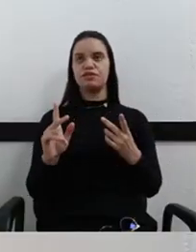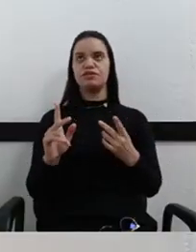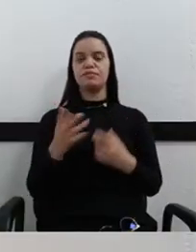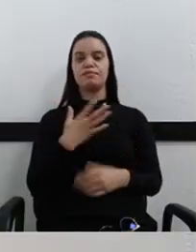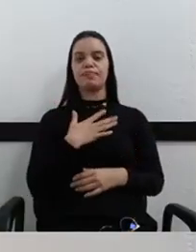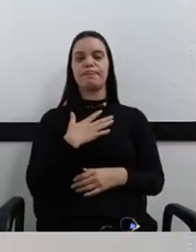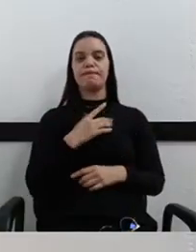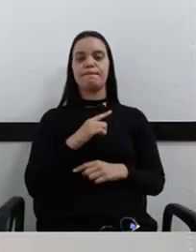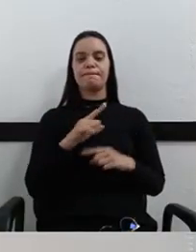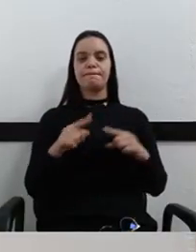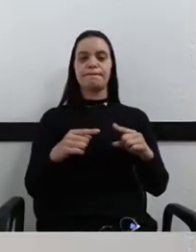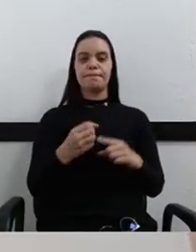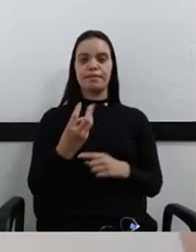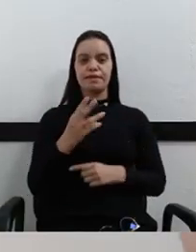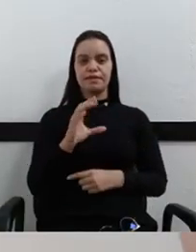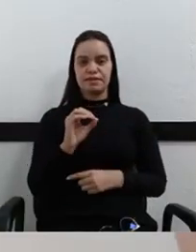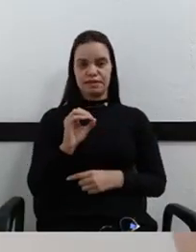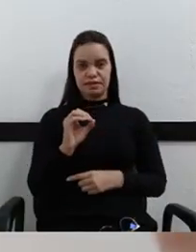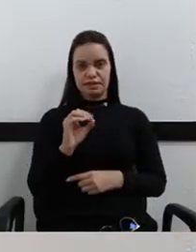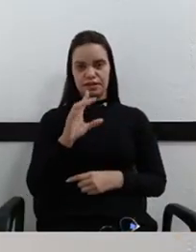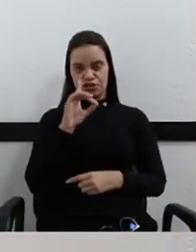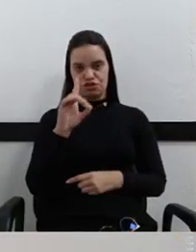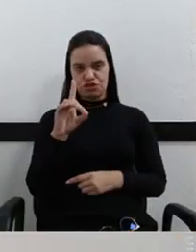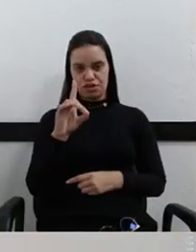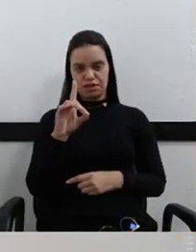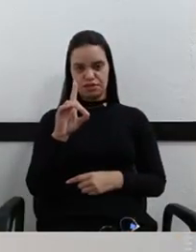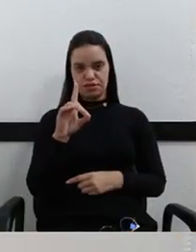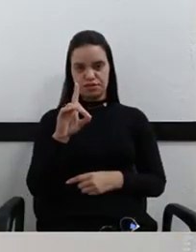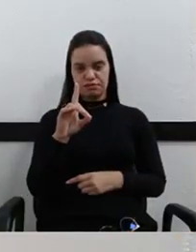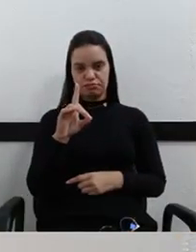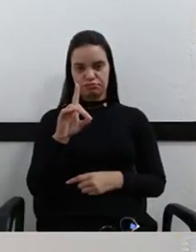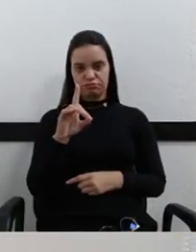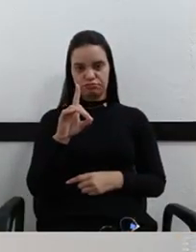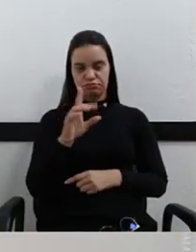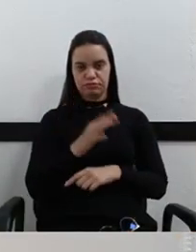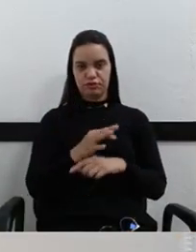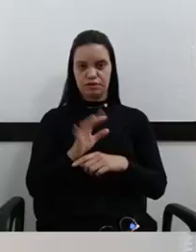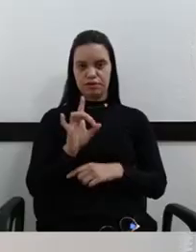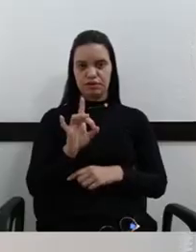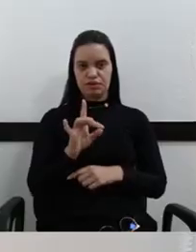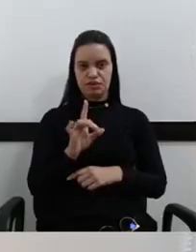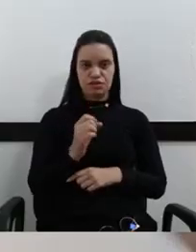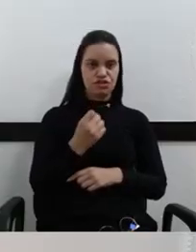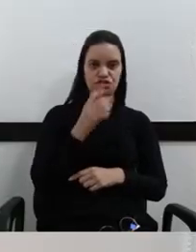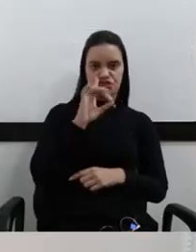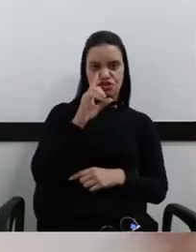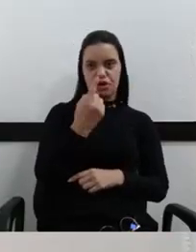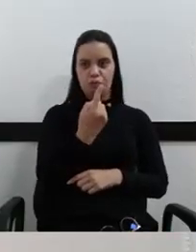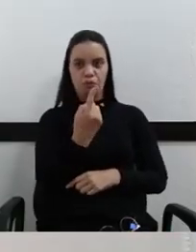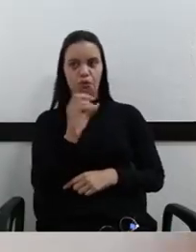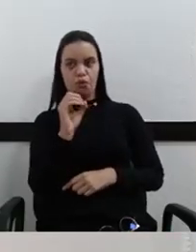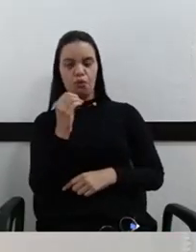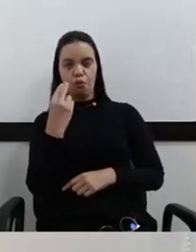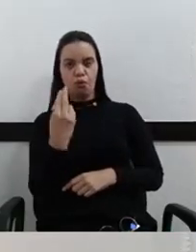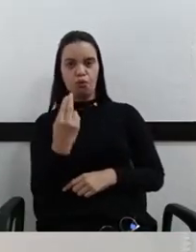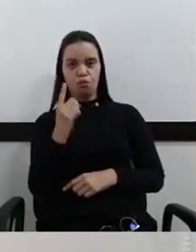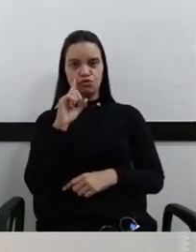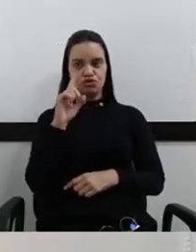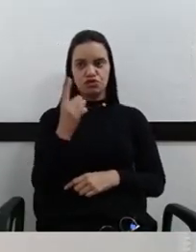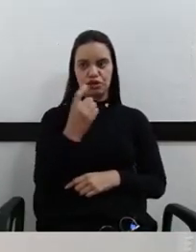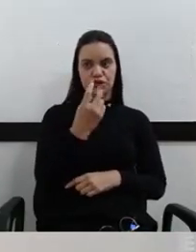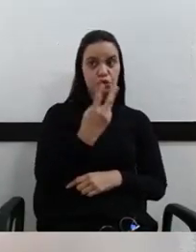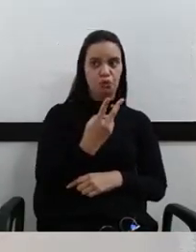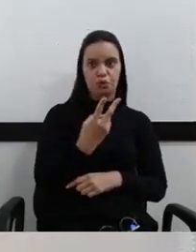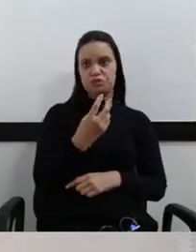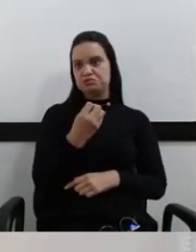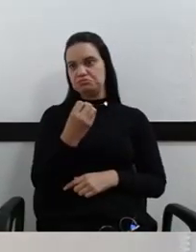o indeferimento de 30 dias de compensação. E ninguém lá coloca se o dia é no dia 1, se é no dia 2, se é no dia 3, se é no dia 10, se é no dia 20, se o